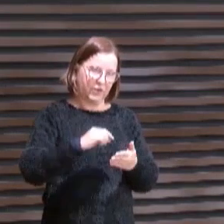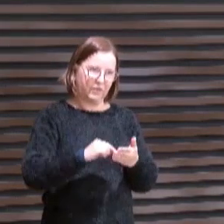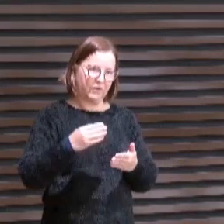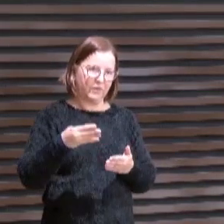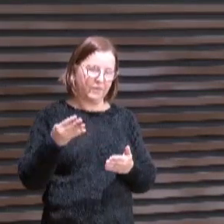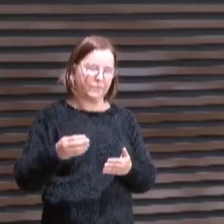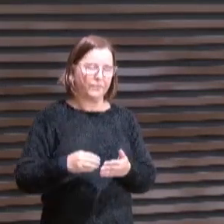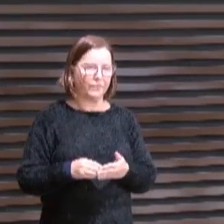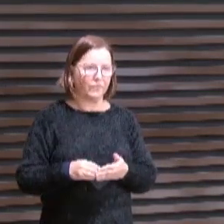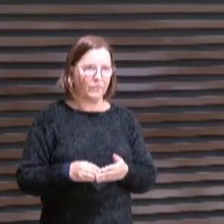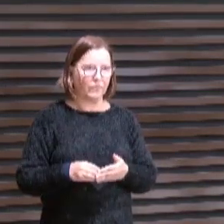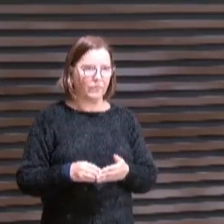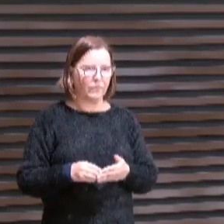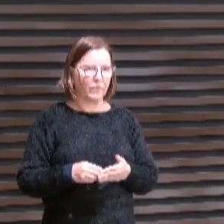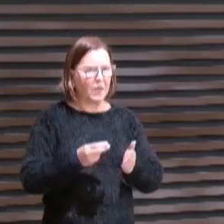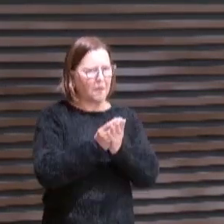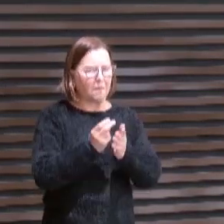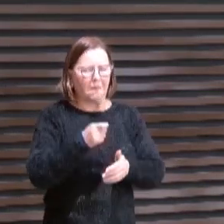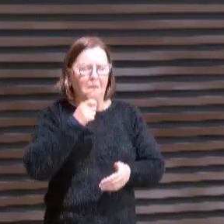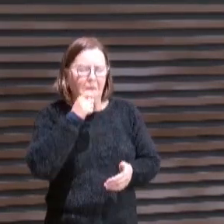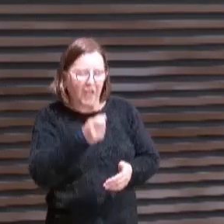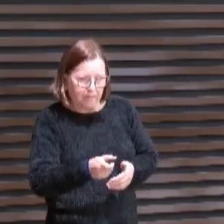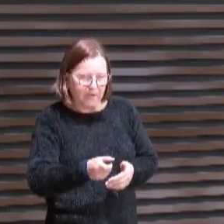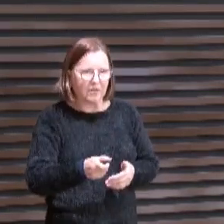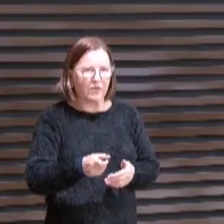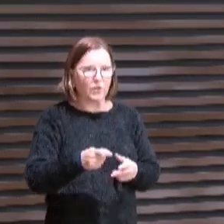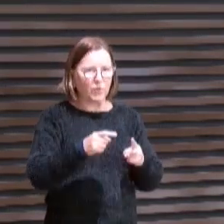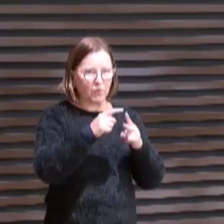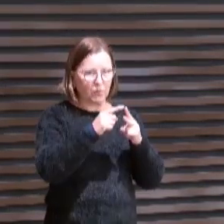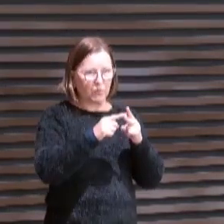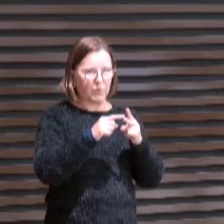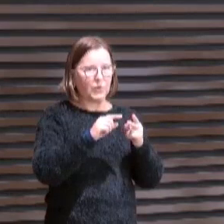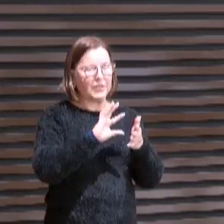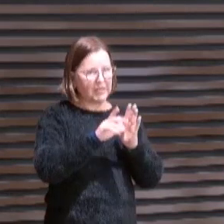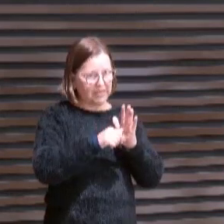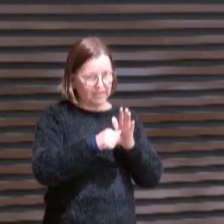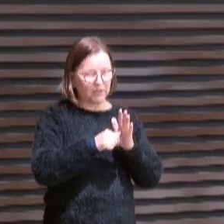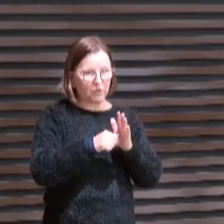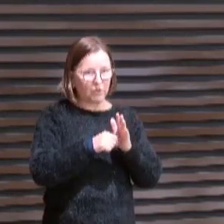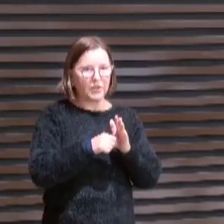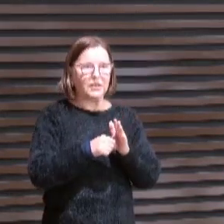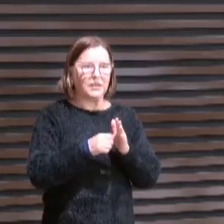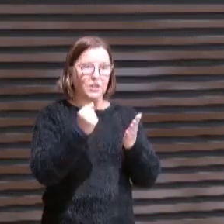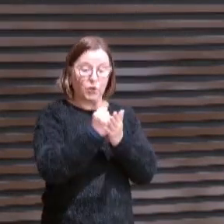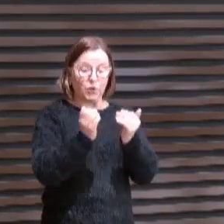E os mesmos impropérios lhe diziam também os ladrões que haviam sido crucificados com ele.